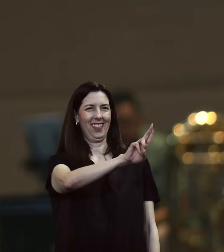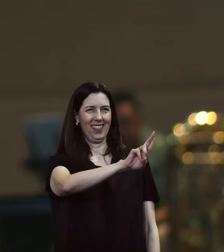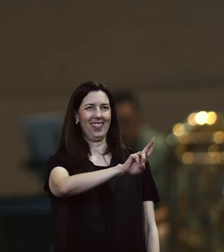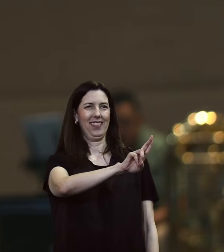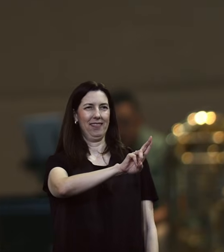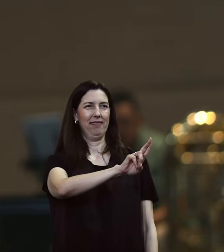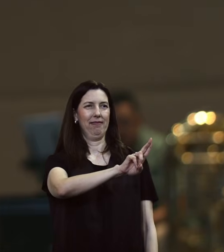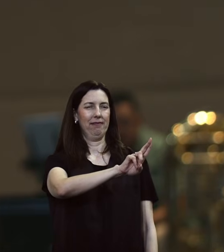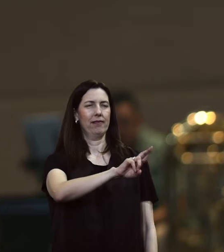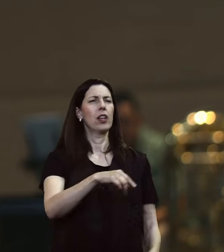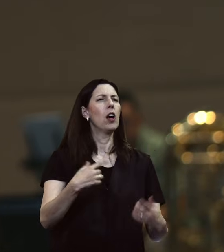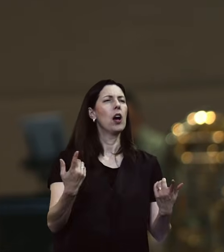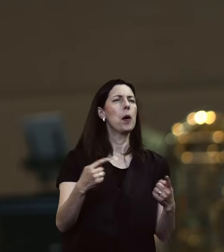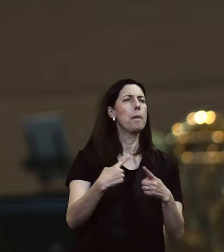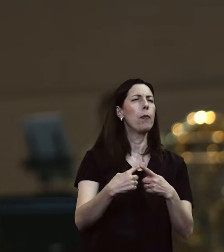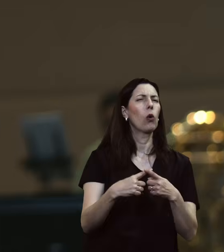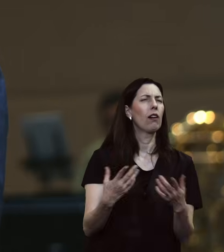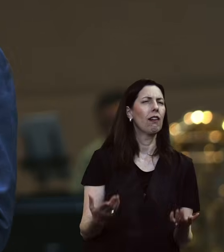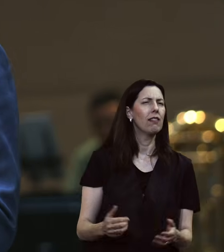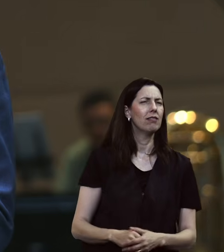Por que ele usa gente simples?